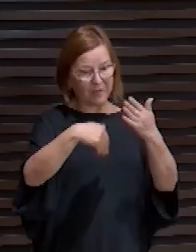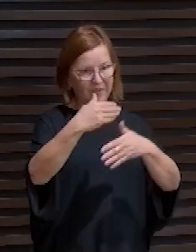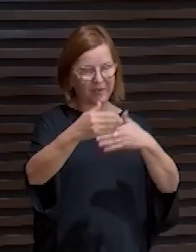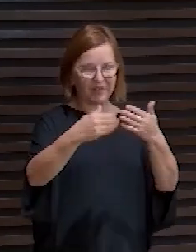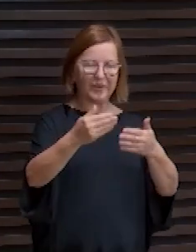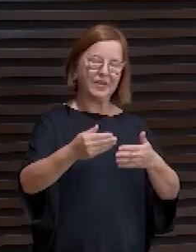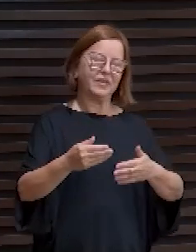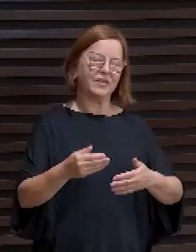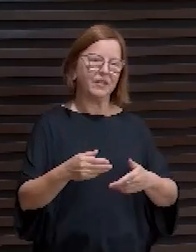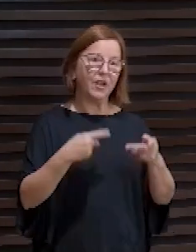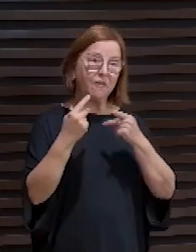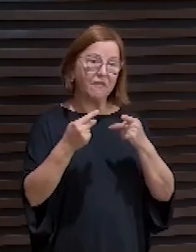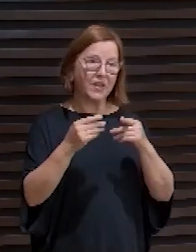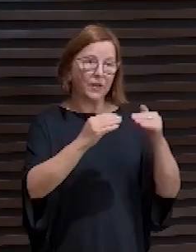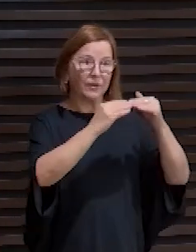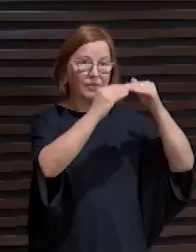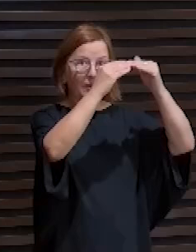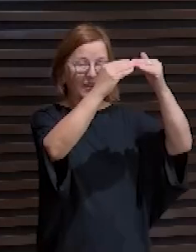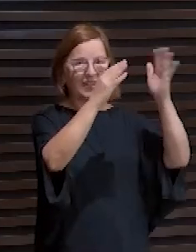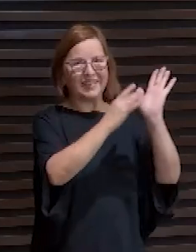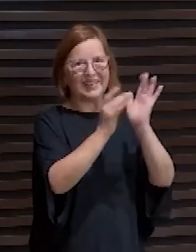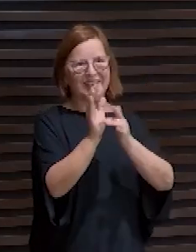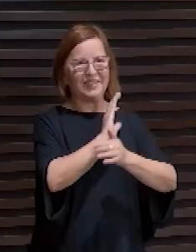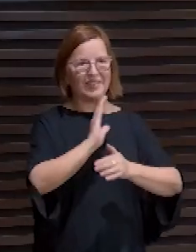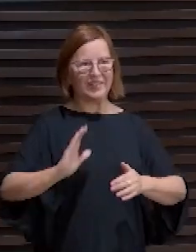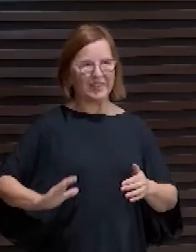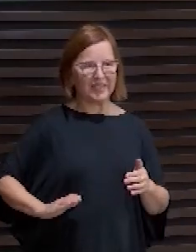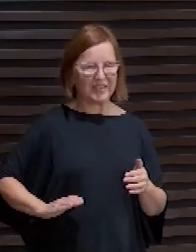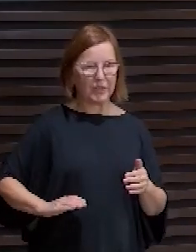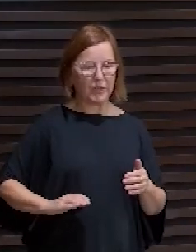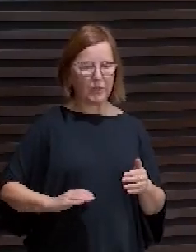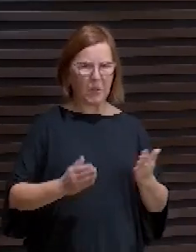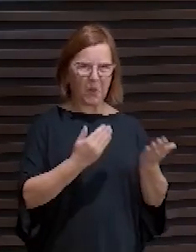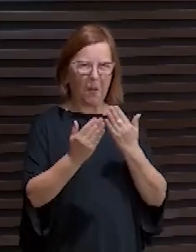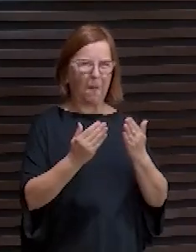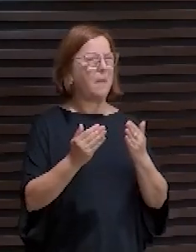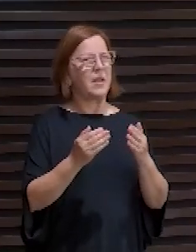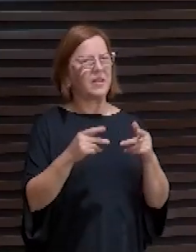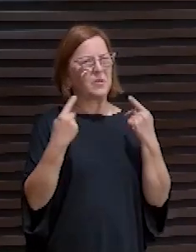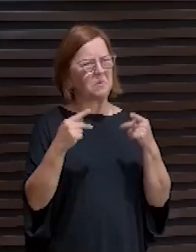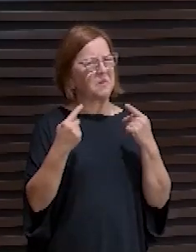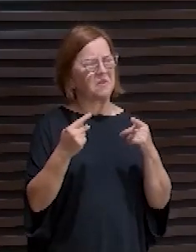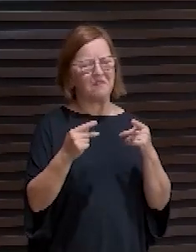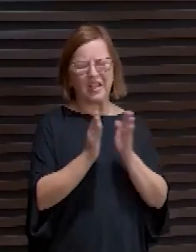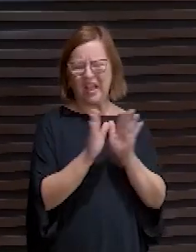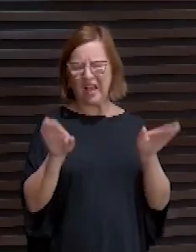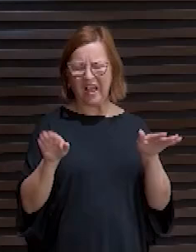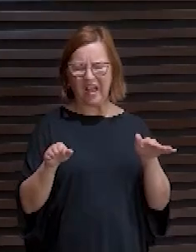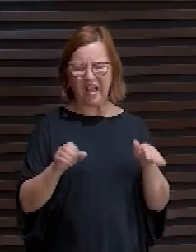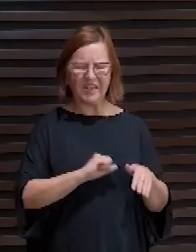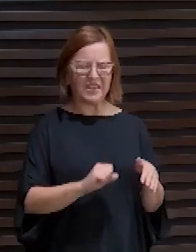a superioridade de Jesus Cristo em relação a profetas, anjos, sacerdotes, templo